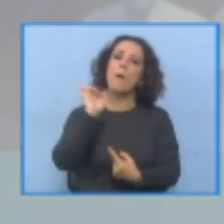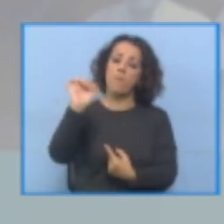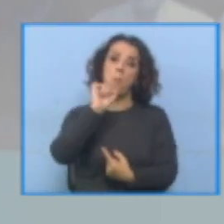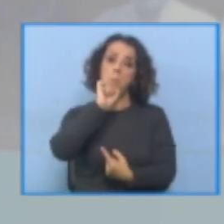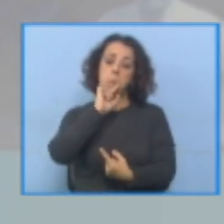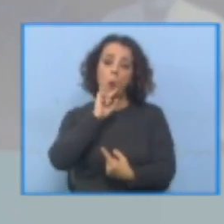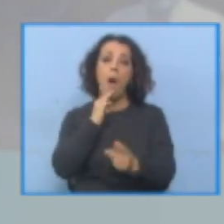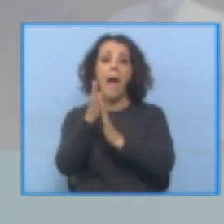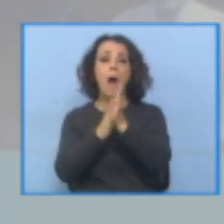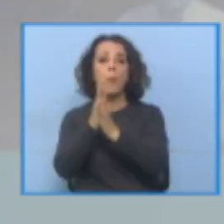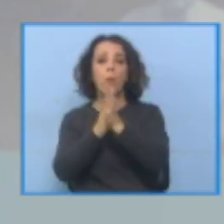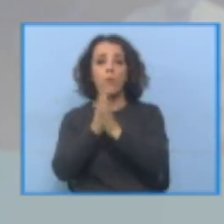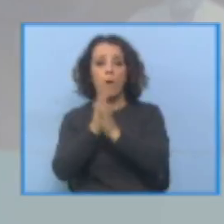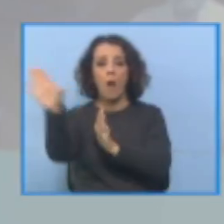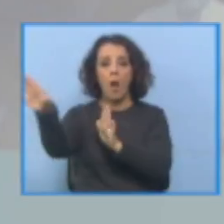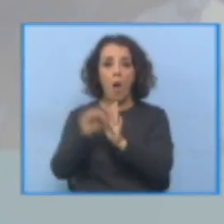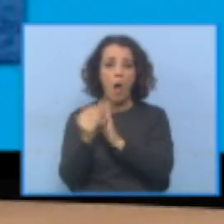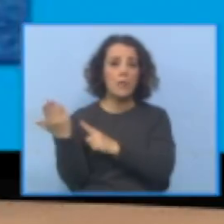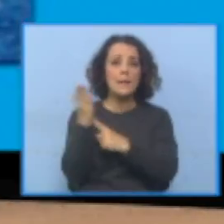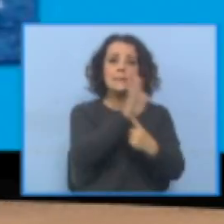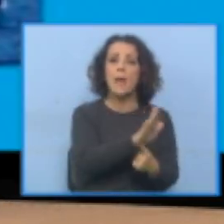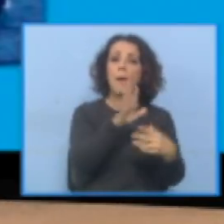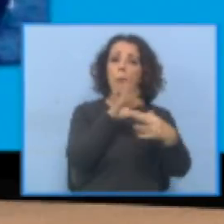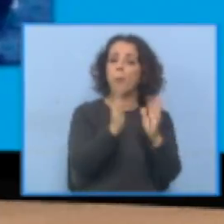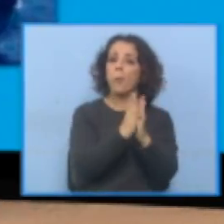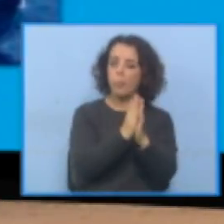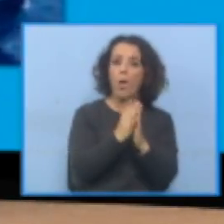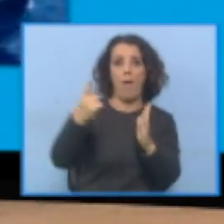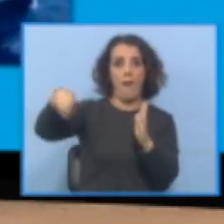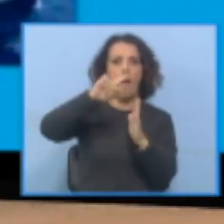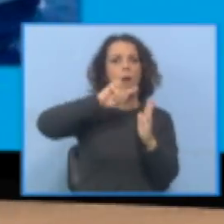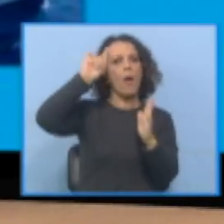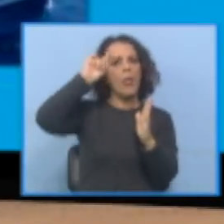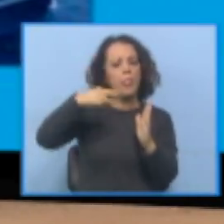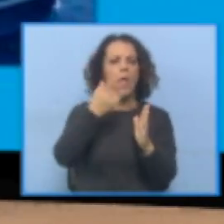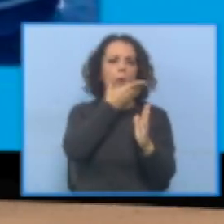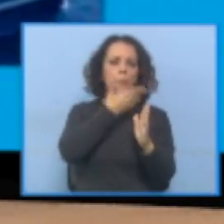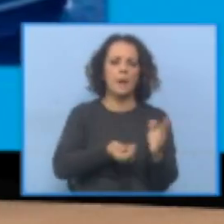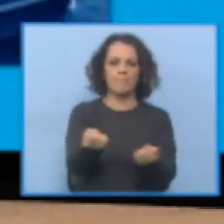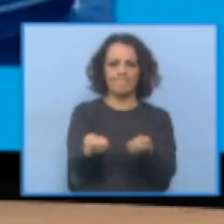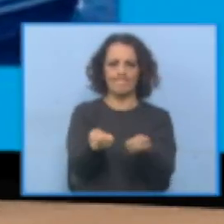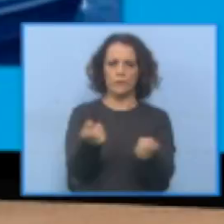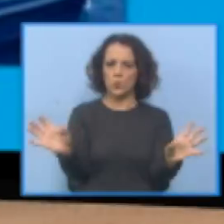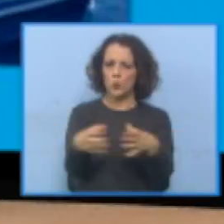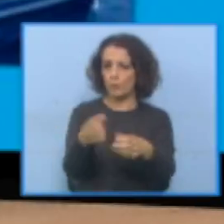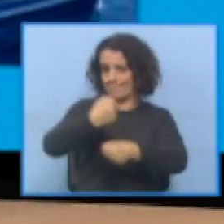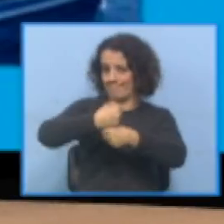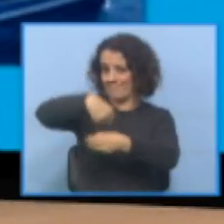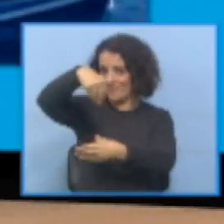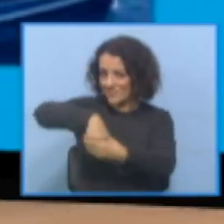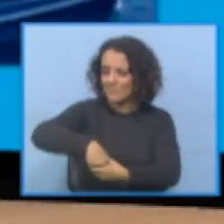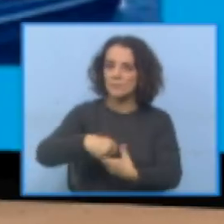da vida comunitária. Sim, como eles lideram grupos, como a eficiência que isso pode ter e como a